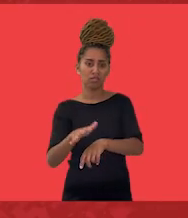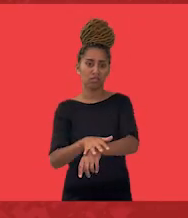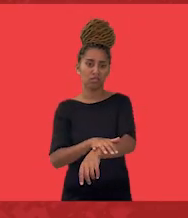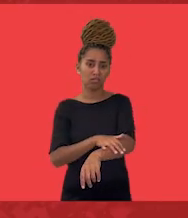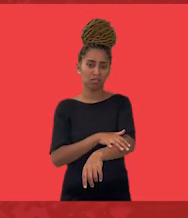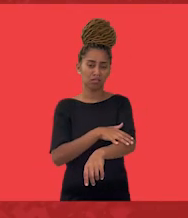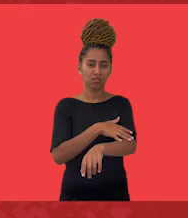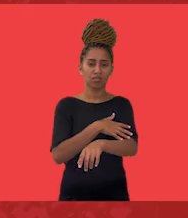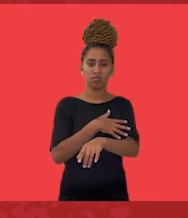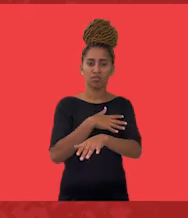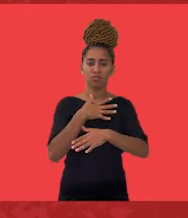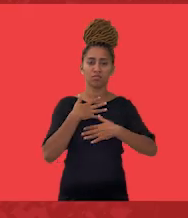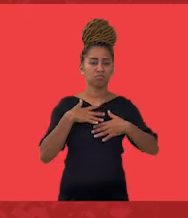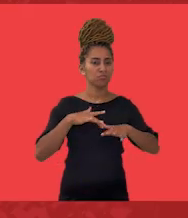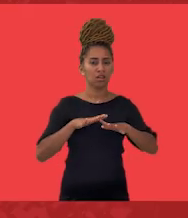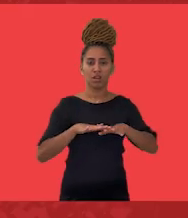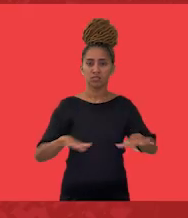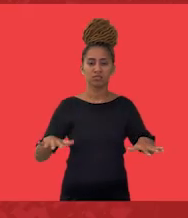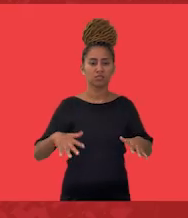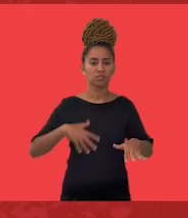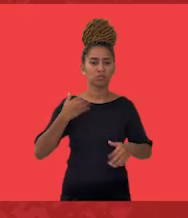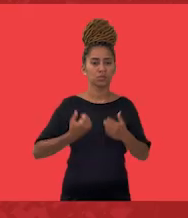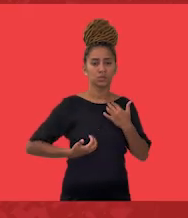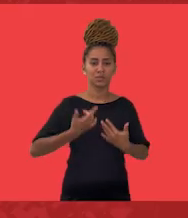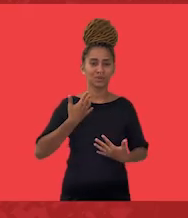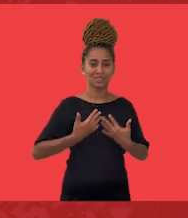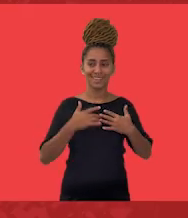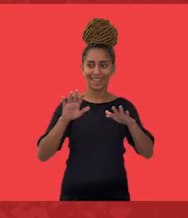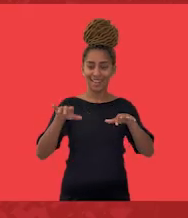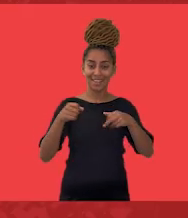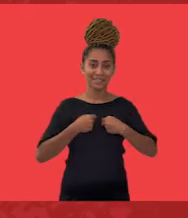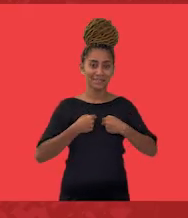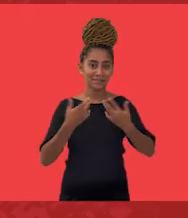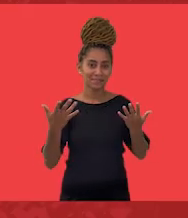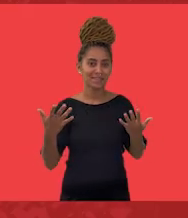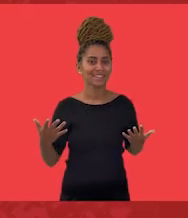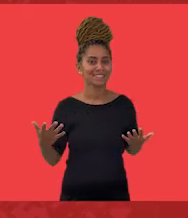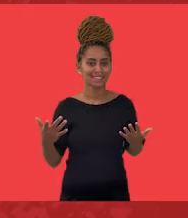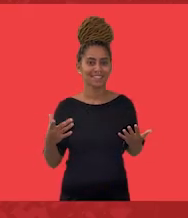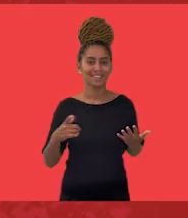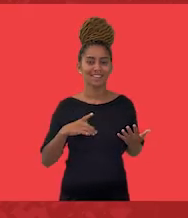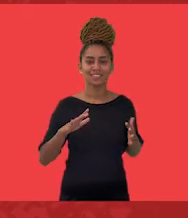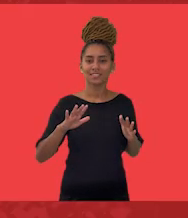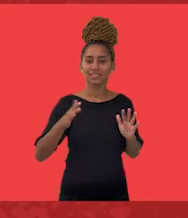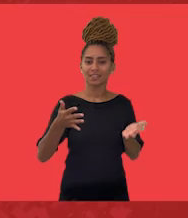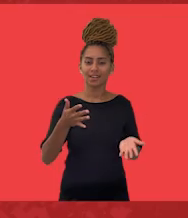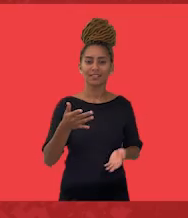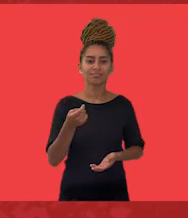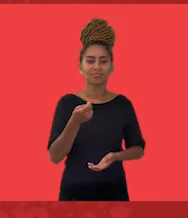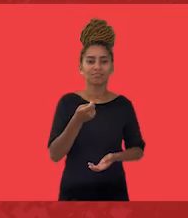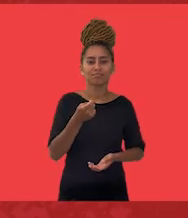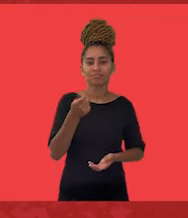Obstinada, busca Tell Me Once Again. A mais tocada. Eu poderia dançar